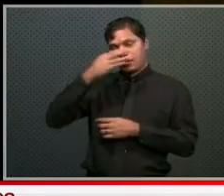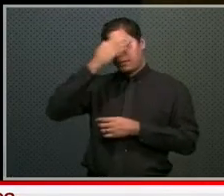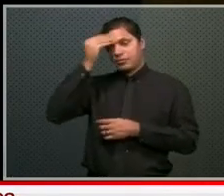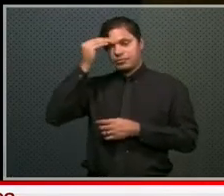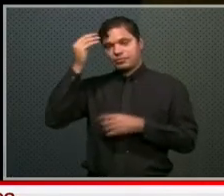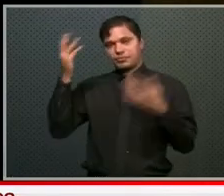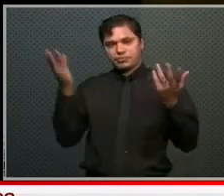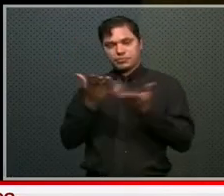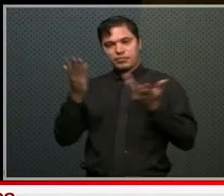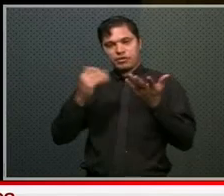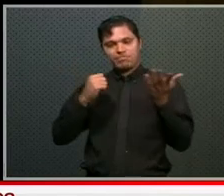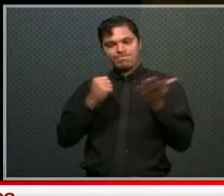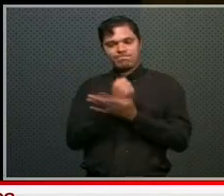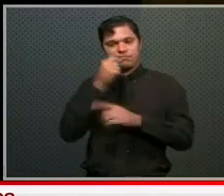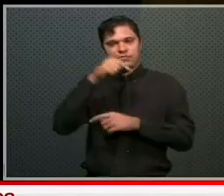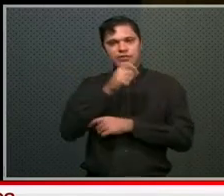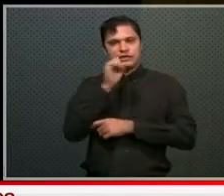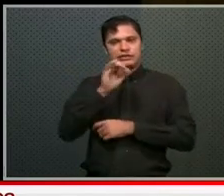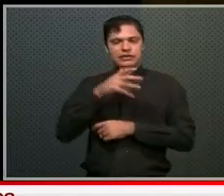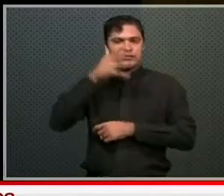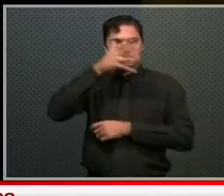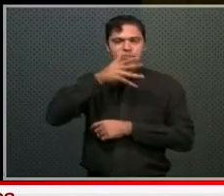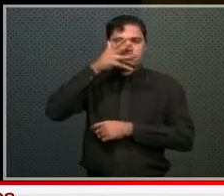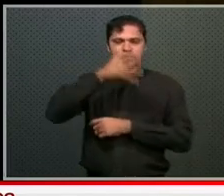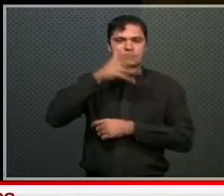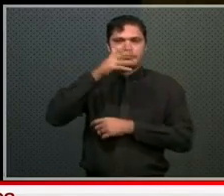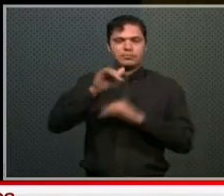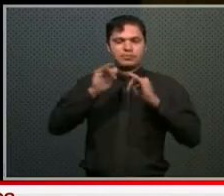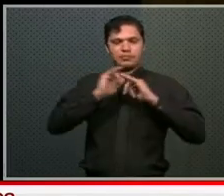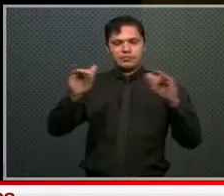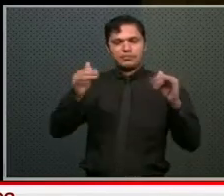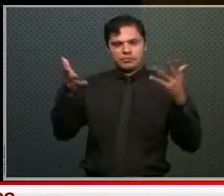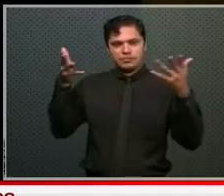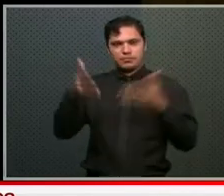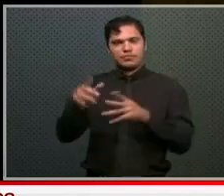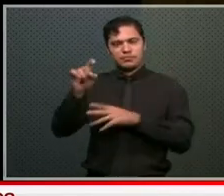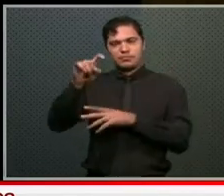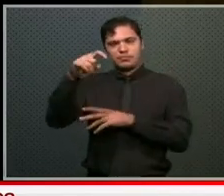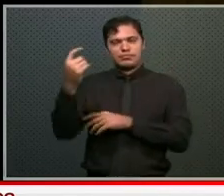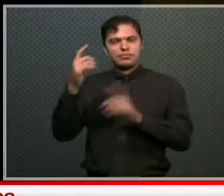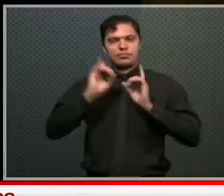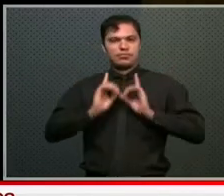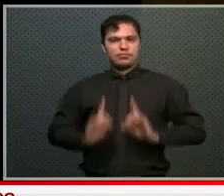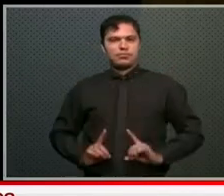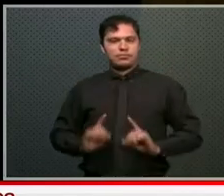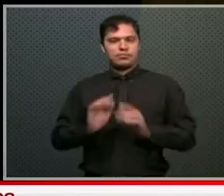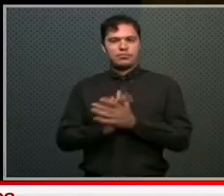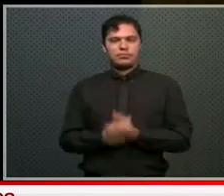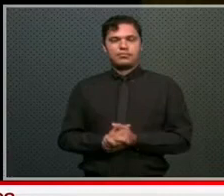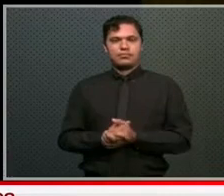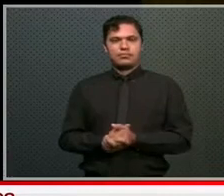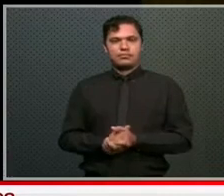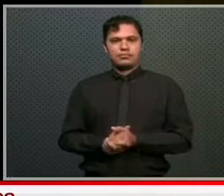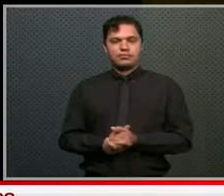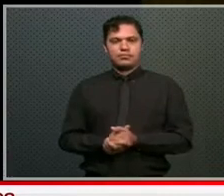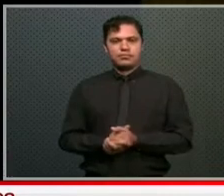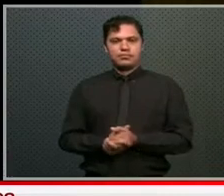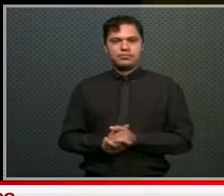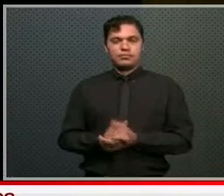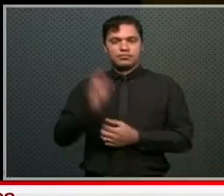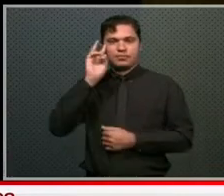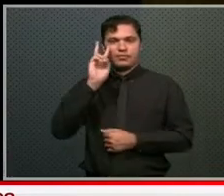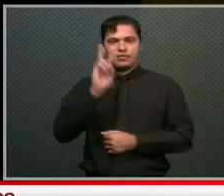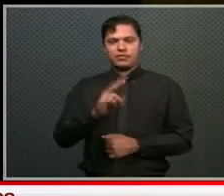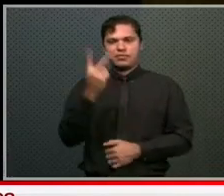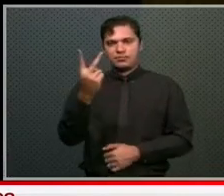falha grave de também na minha fala me dirigir aos nossos ex dirigentes não é aqui eu vejo vejo